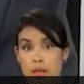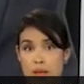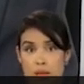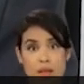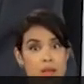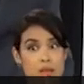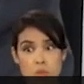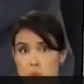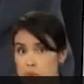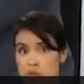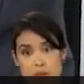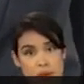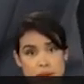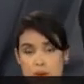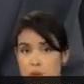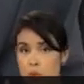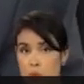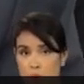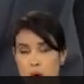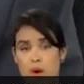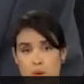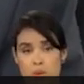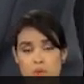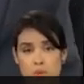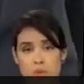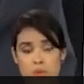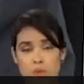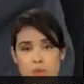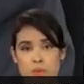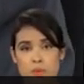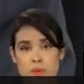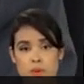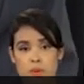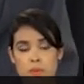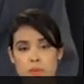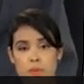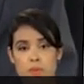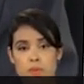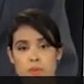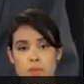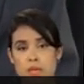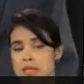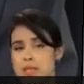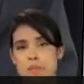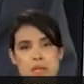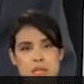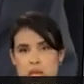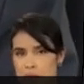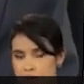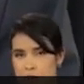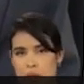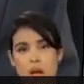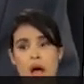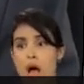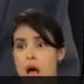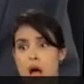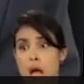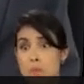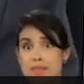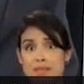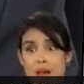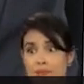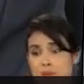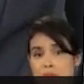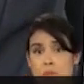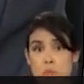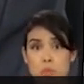Todo aquele que concorre para um crime incide nas penas excominadas. Ele vai responder, não importa, mas eu emprestei porque eu estava precisando de dinheiro. Não